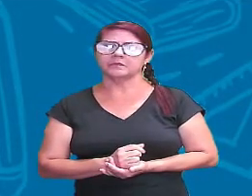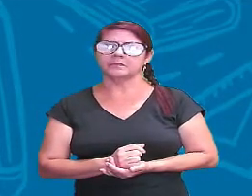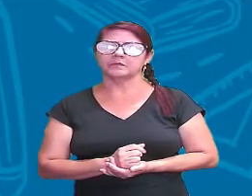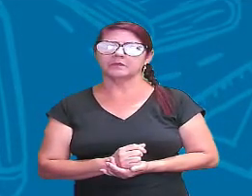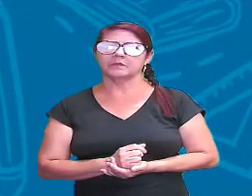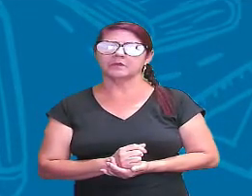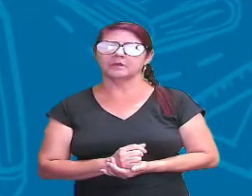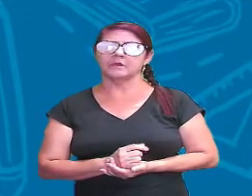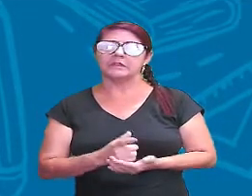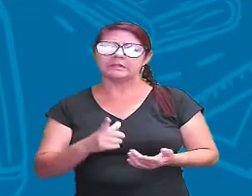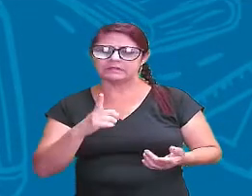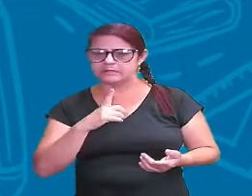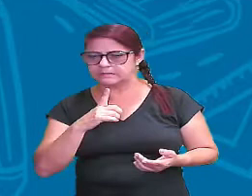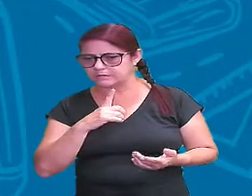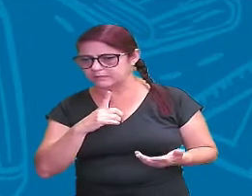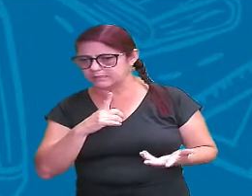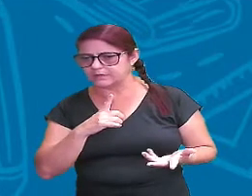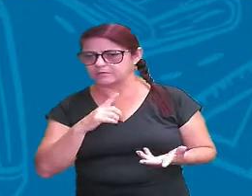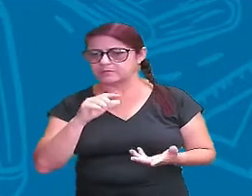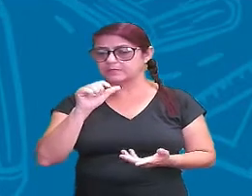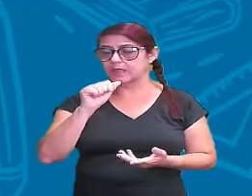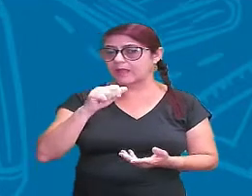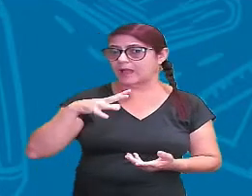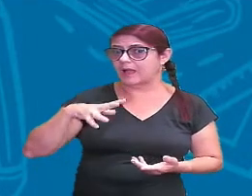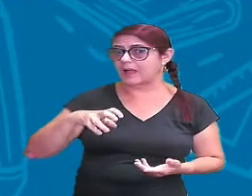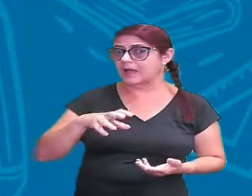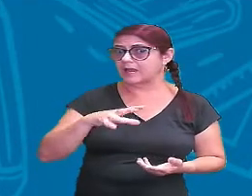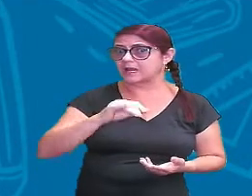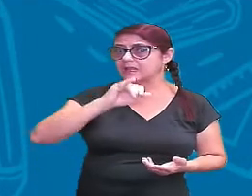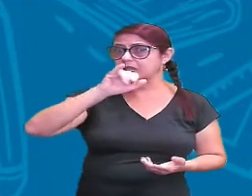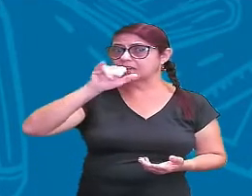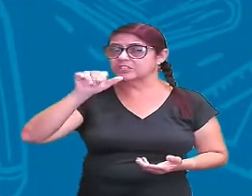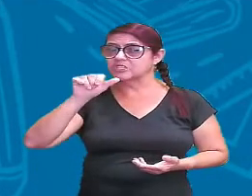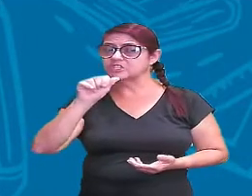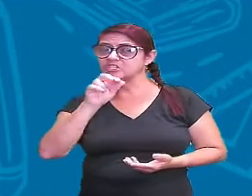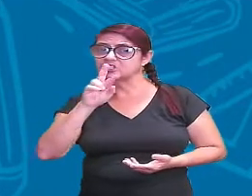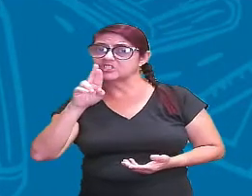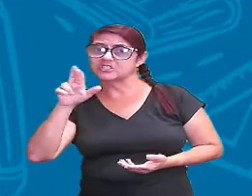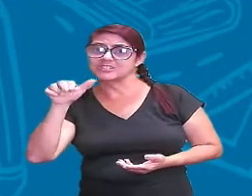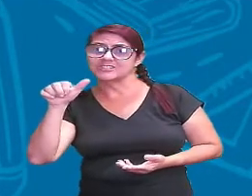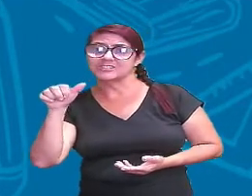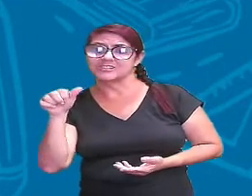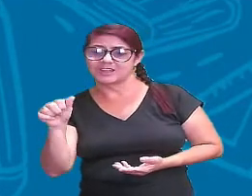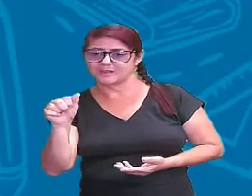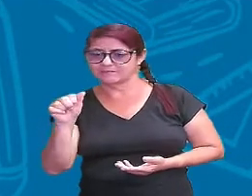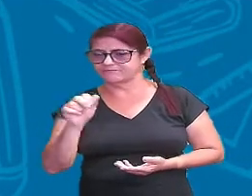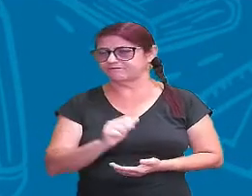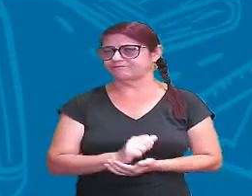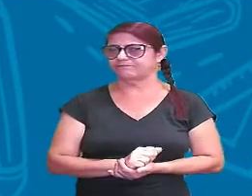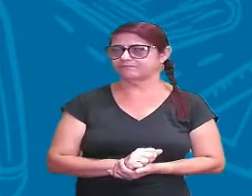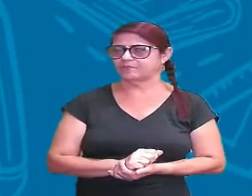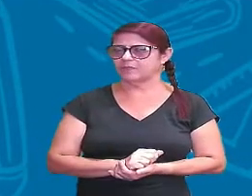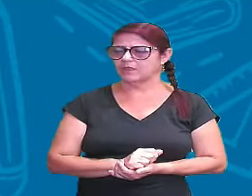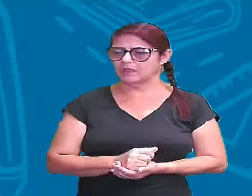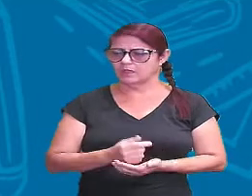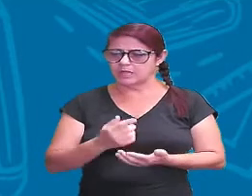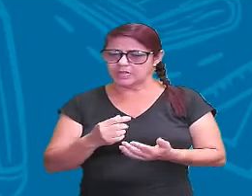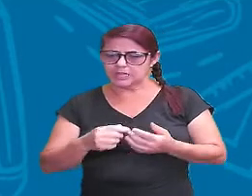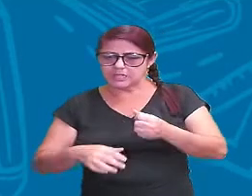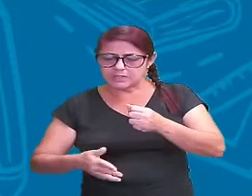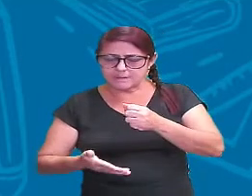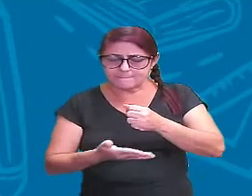um trava-língua de domínio público, que é aranha na jarra. Então vamos lá. Debaixo